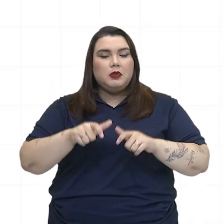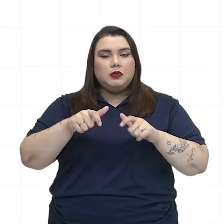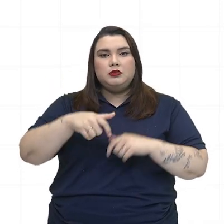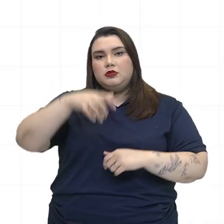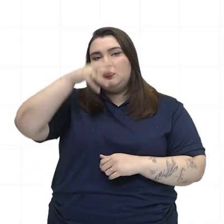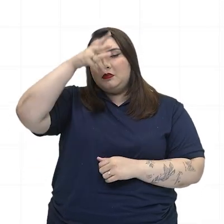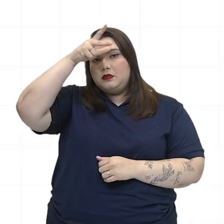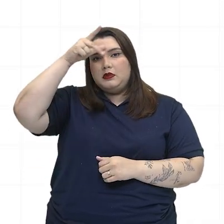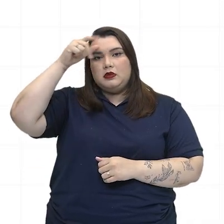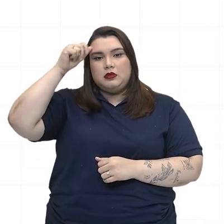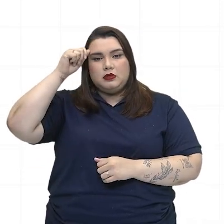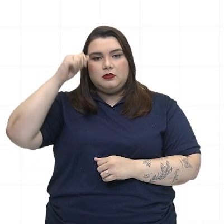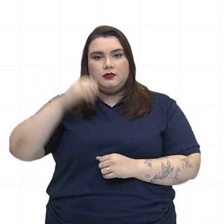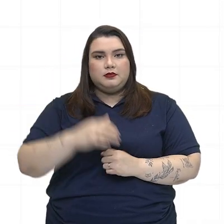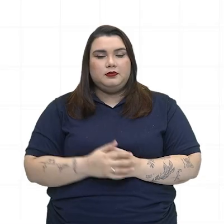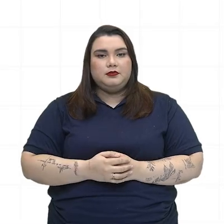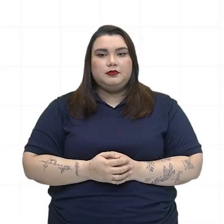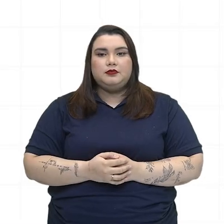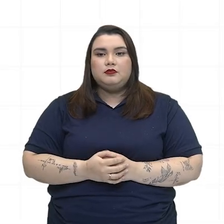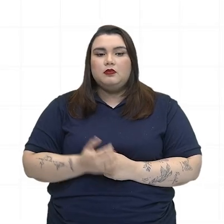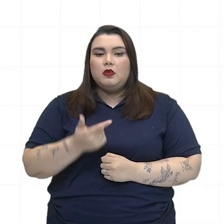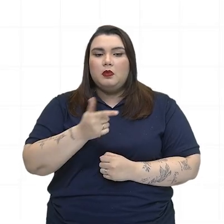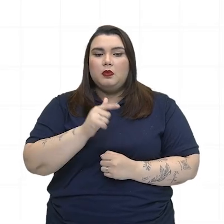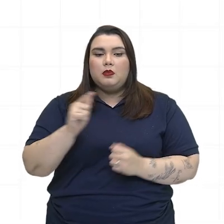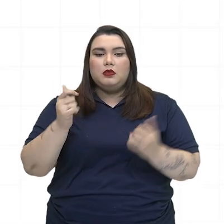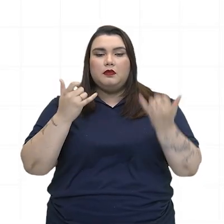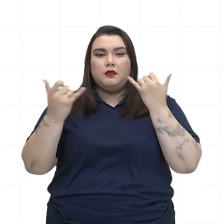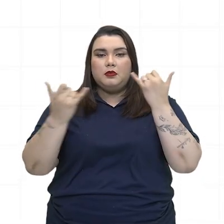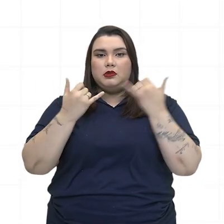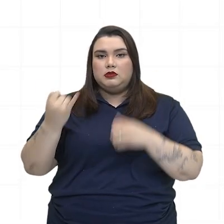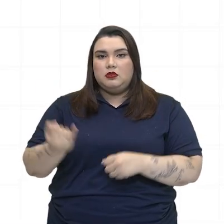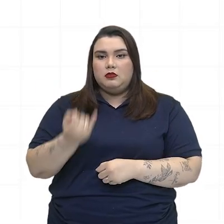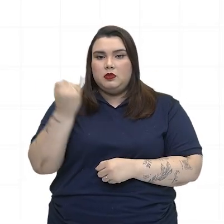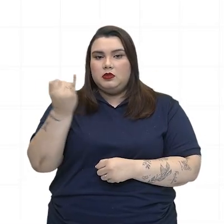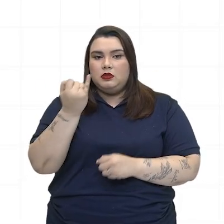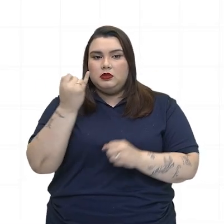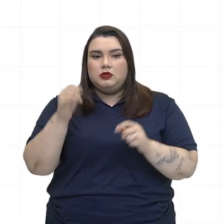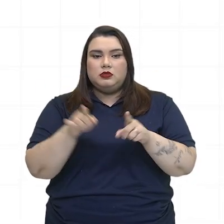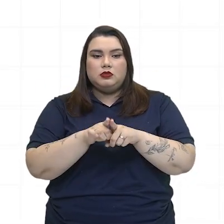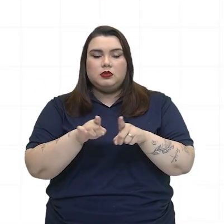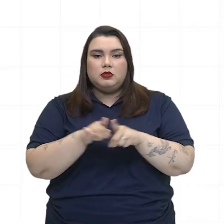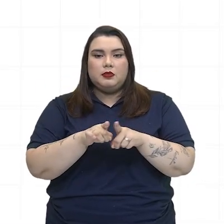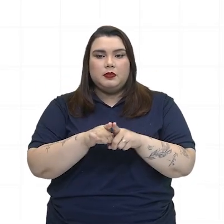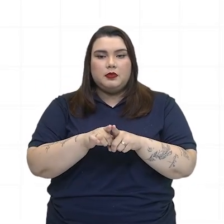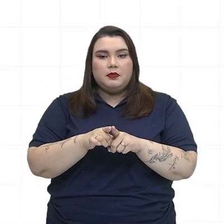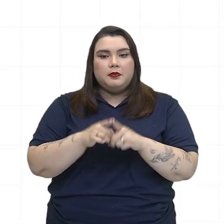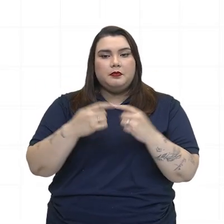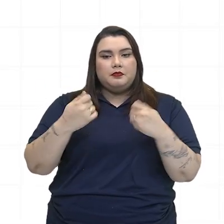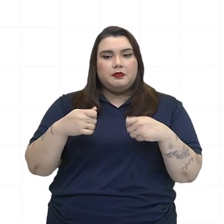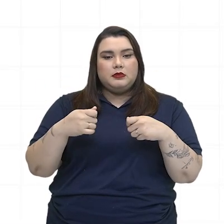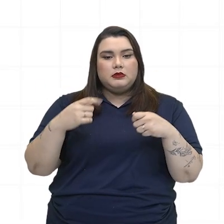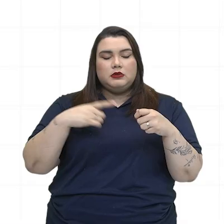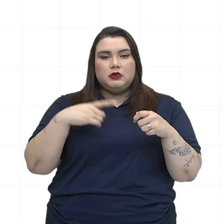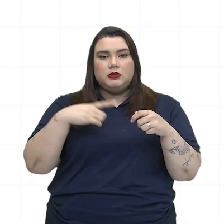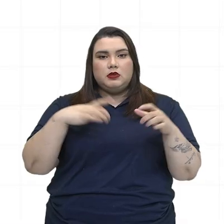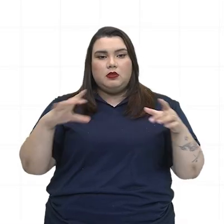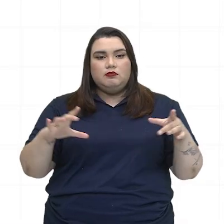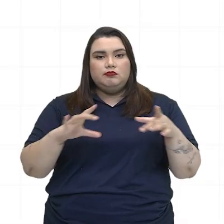Manaus, né? Outra fonte também importante, né, que tem que estar